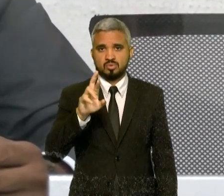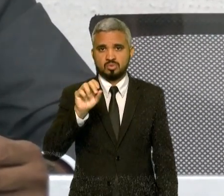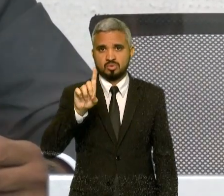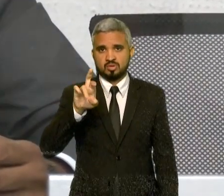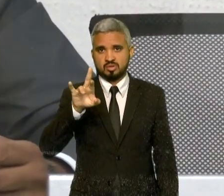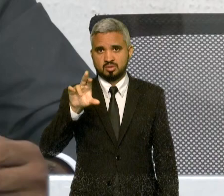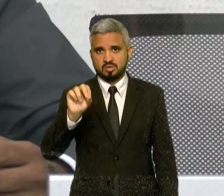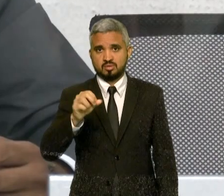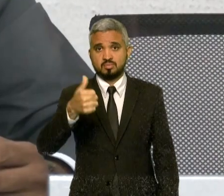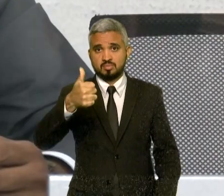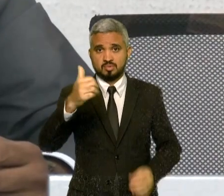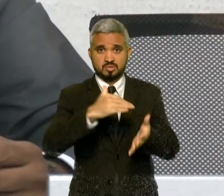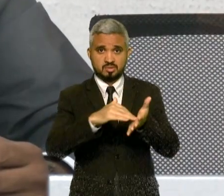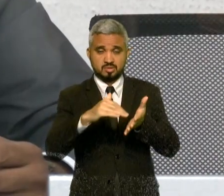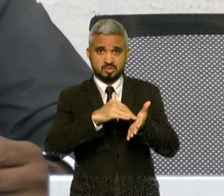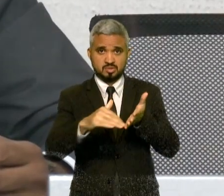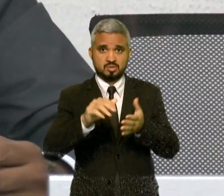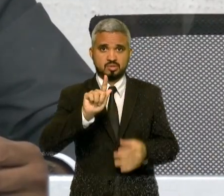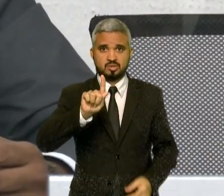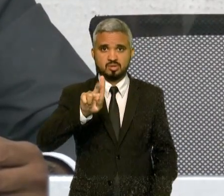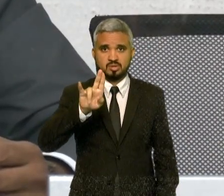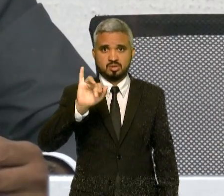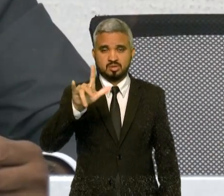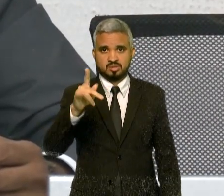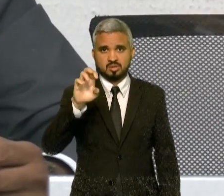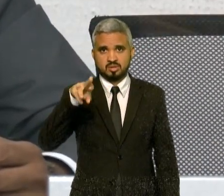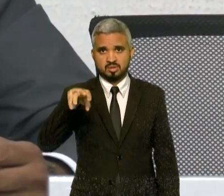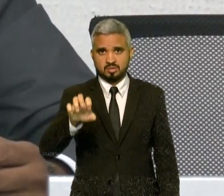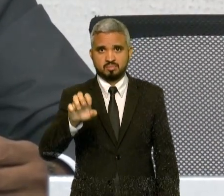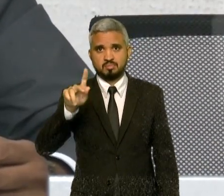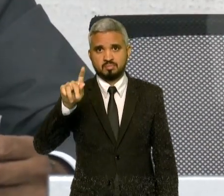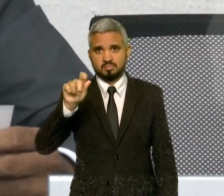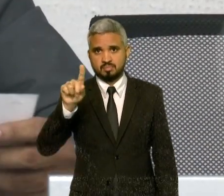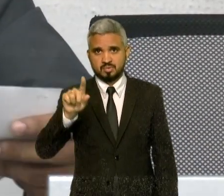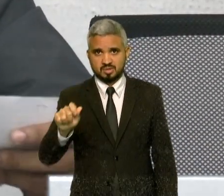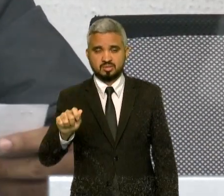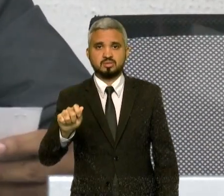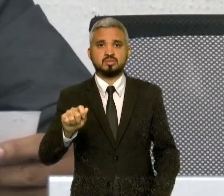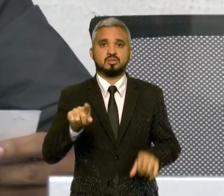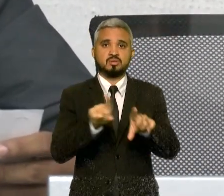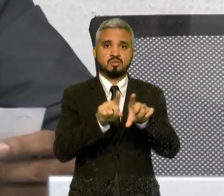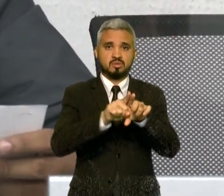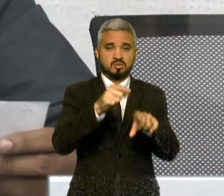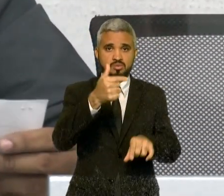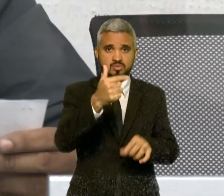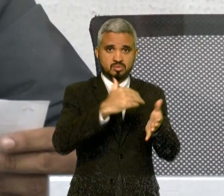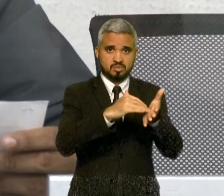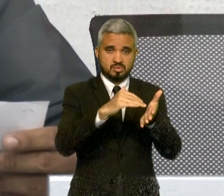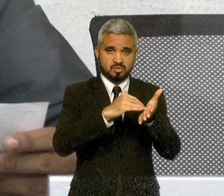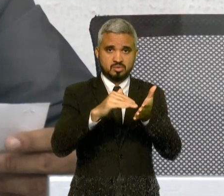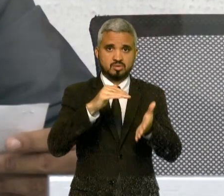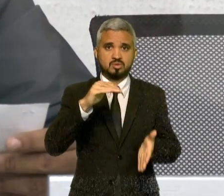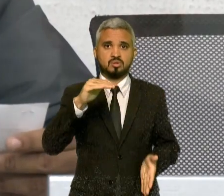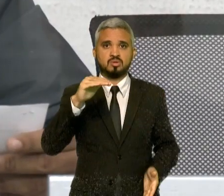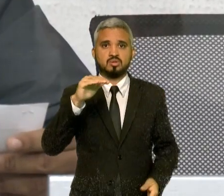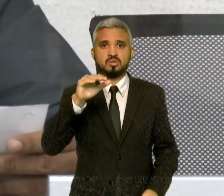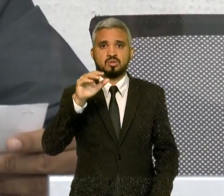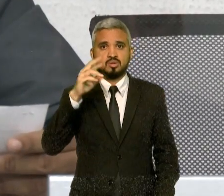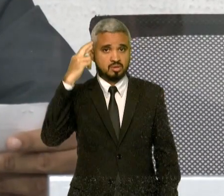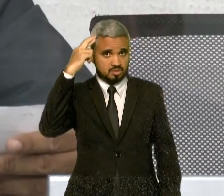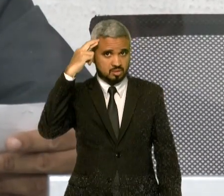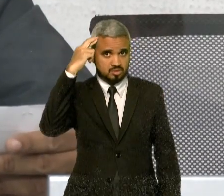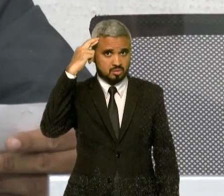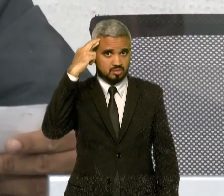exercício, senhor deputado Guilherme Paes. Segundo secretário em exercício, senhor deputado Rio do Amaral. Às